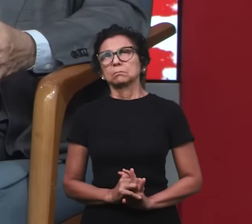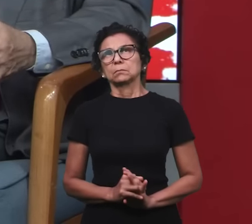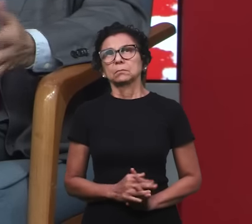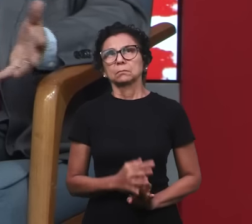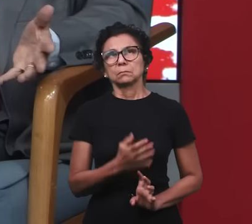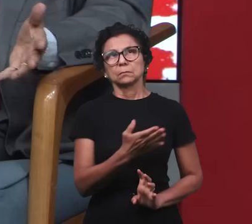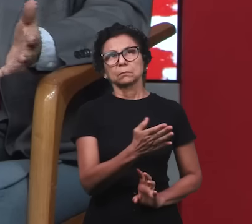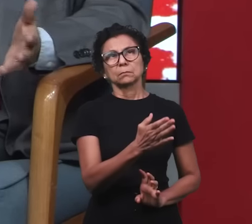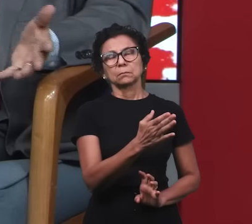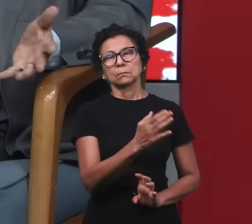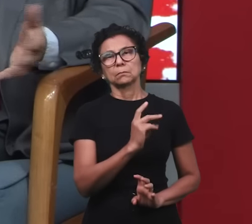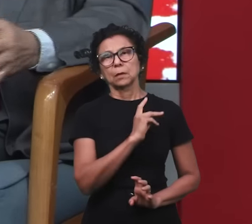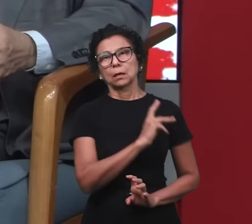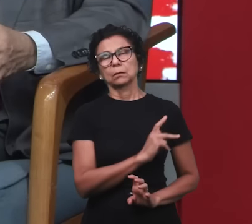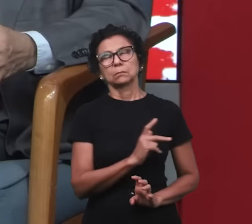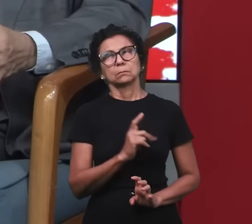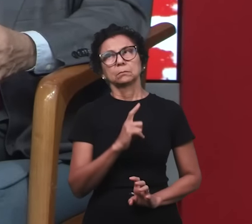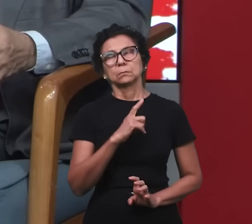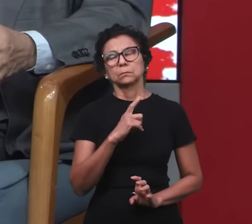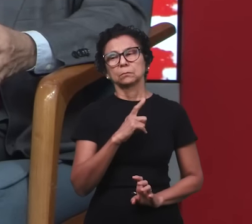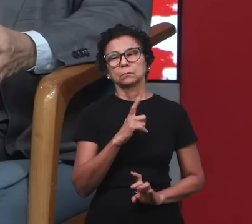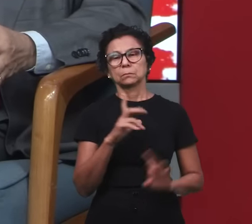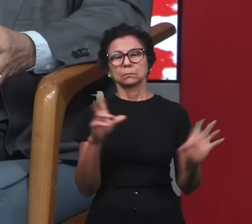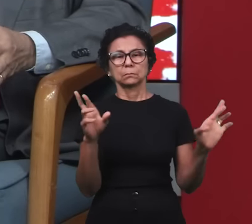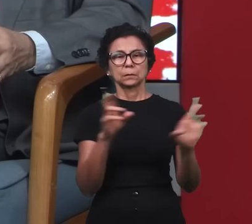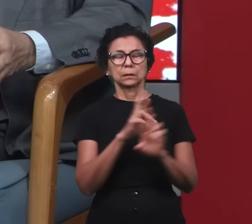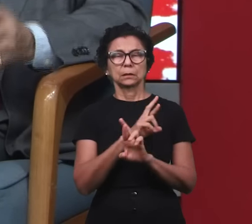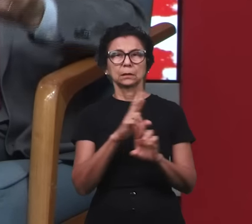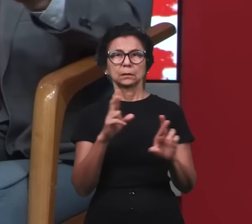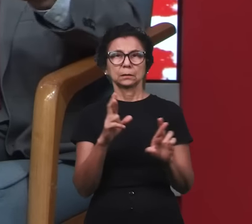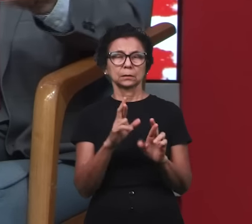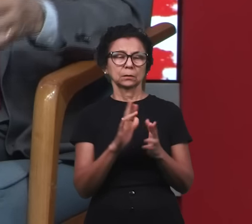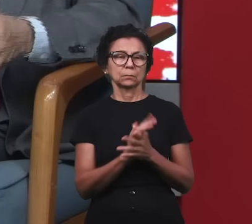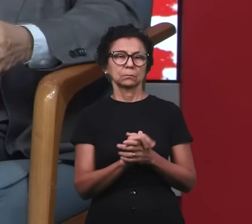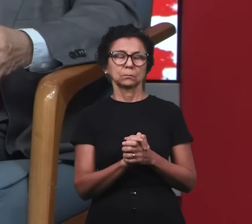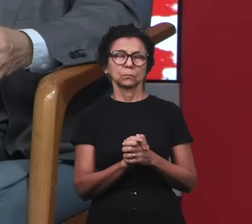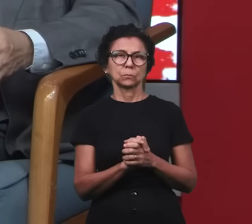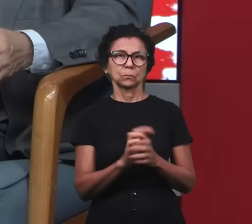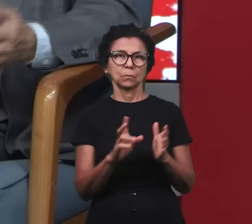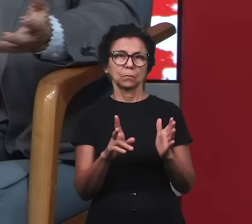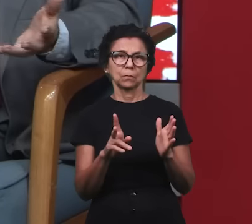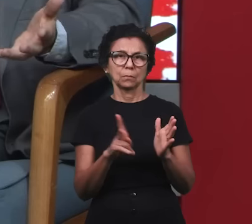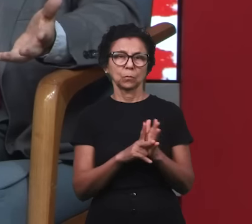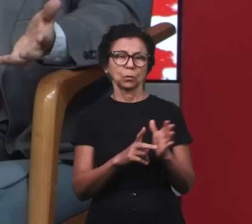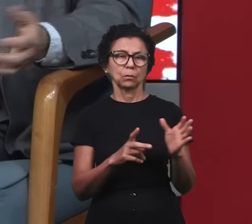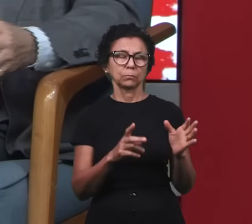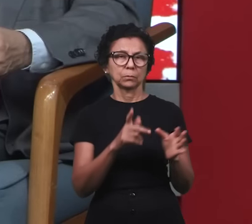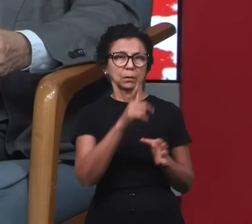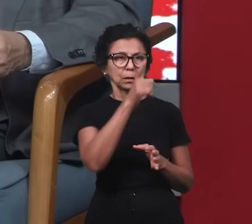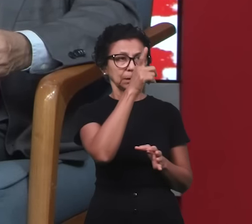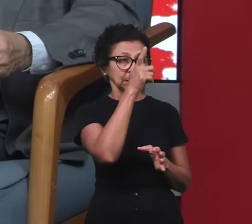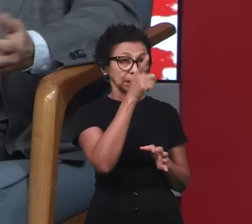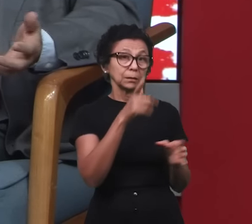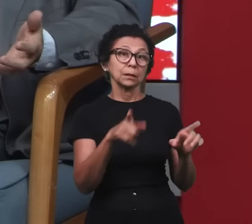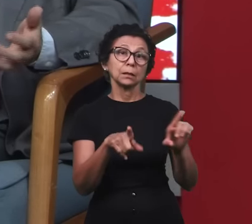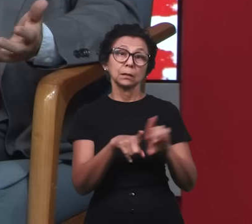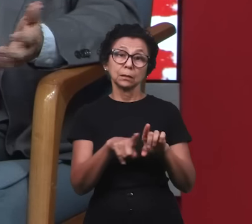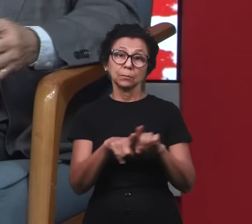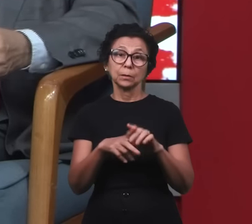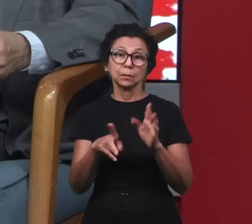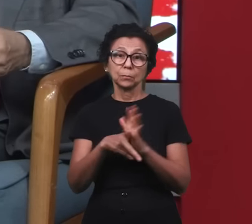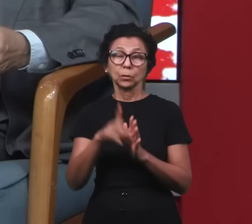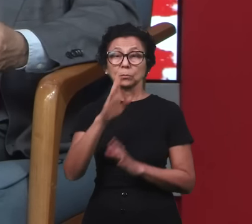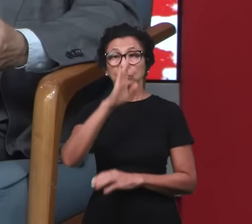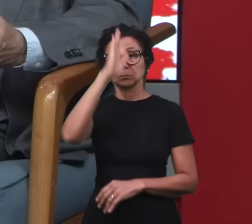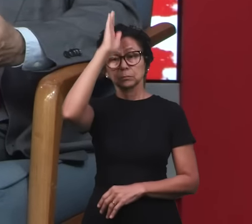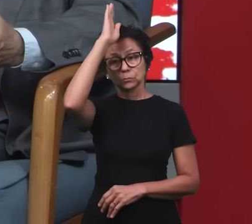tinha uma relação com a nação grega, também ele era de Tarso, e tinha título de cidadão romano por